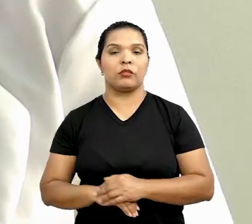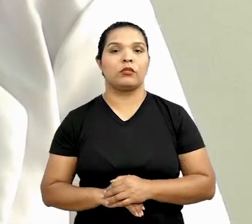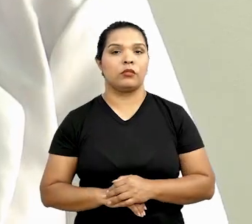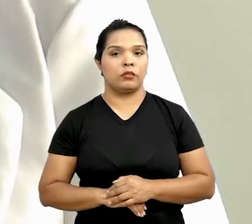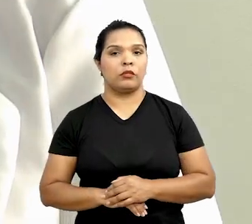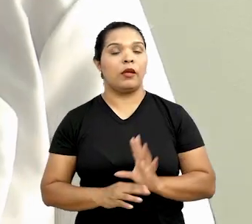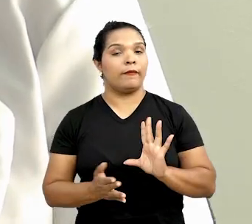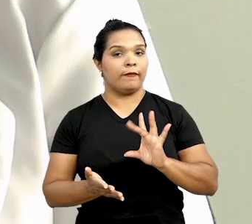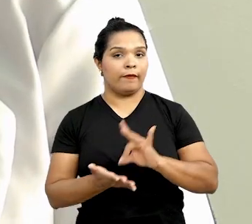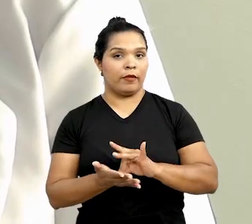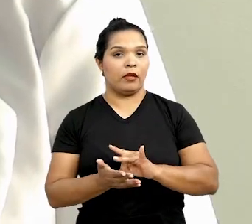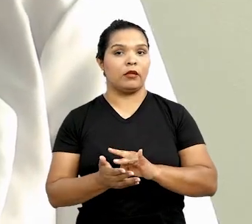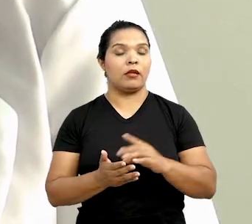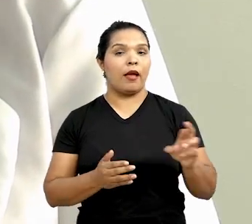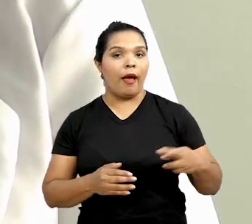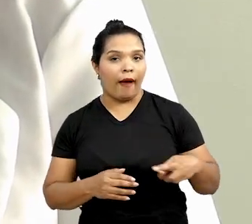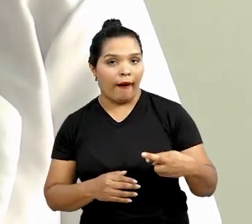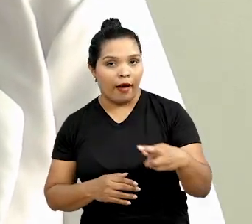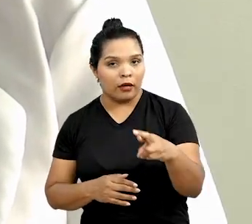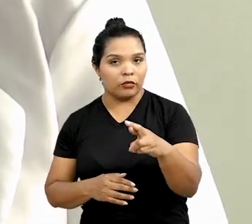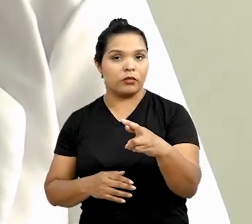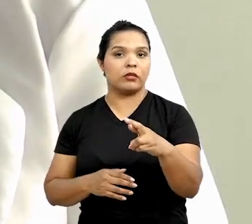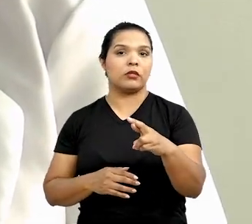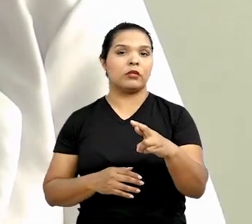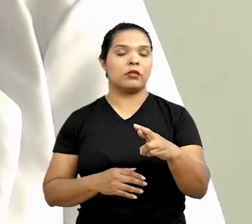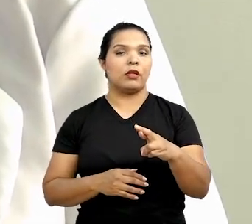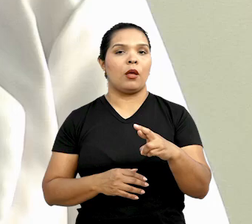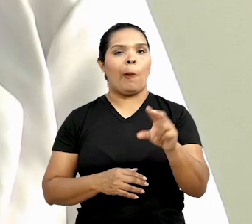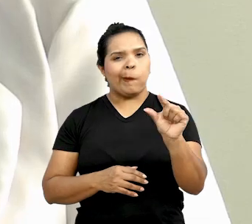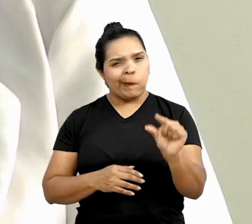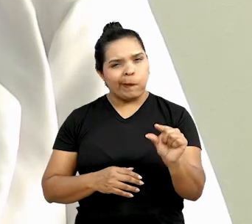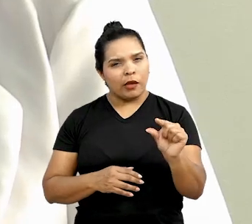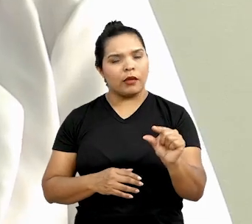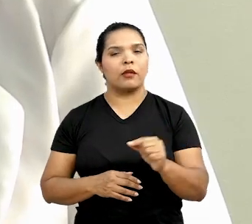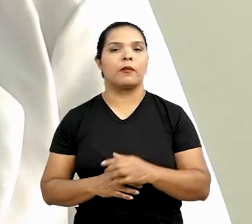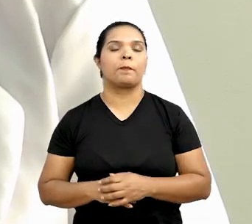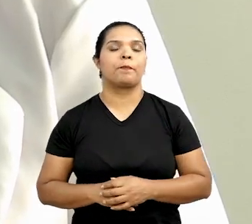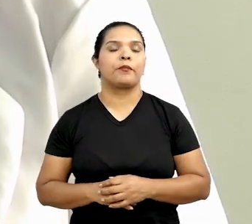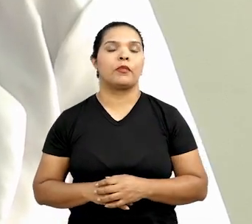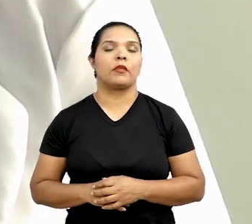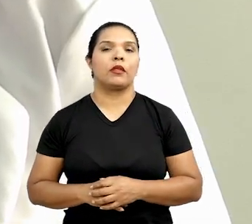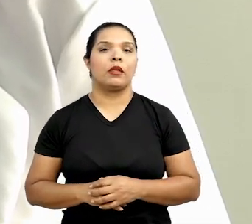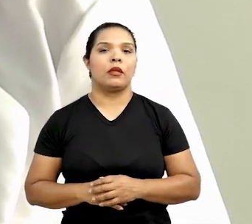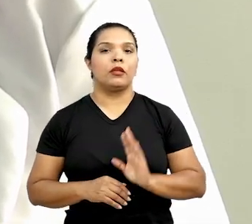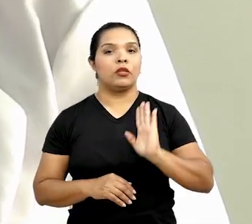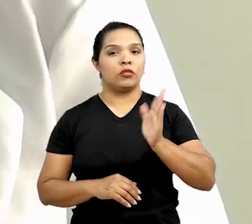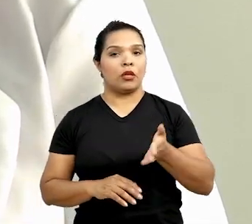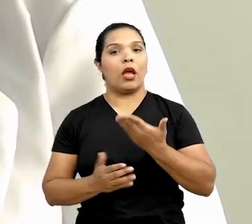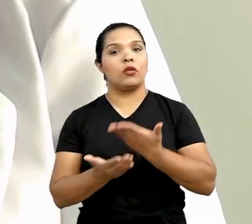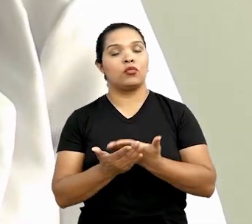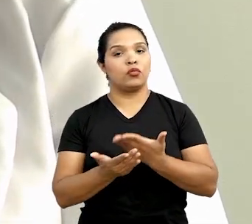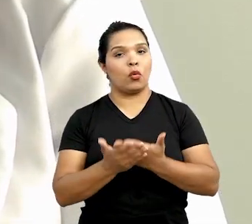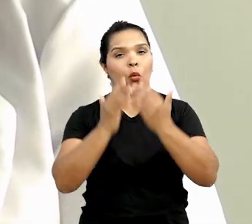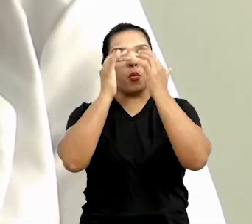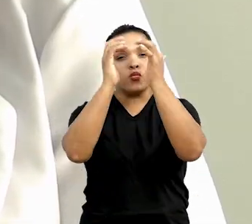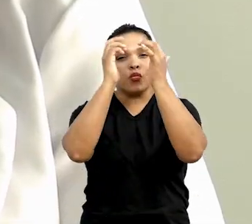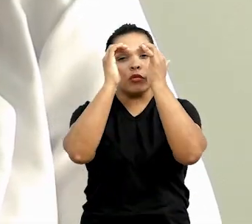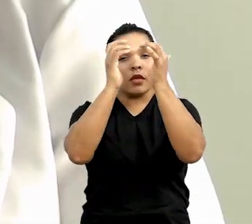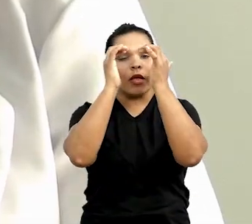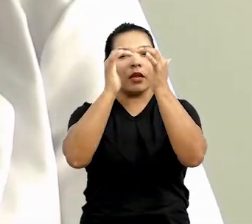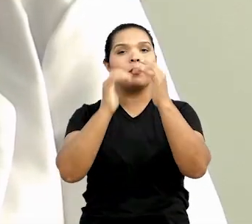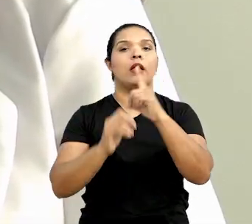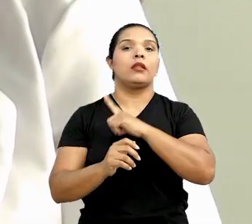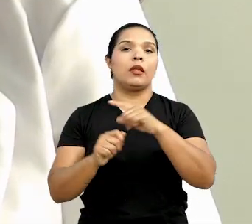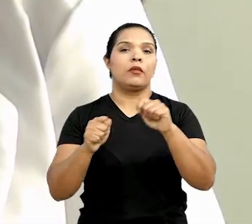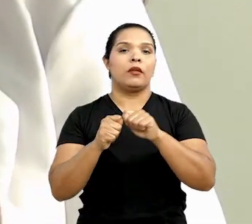A pesquisa foi realizada em camundongos, tá? Que é um ratinho bem pequenininho. E a gente como a gente estudou o cérebro,